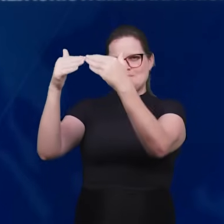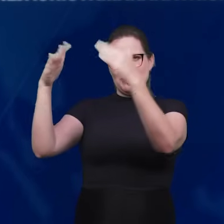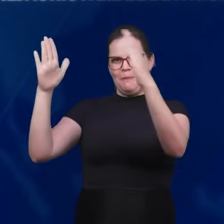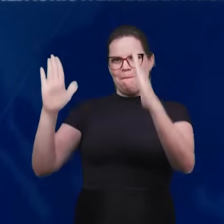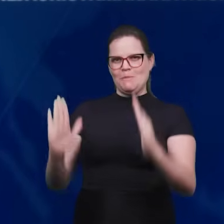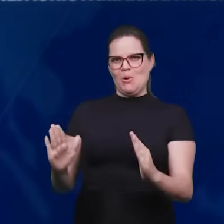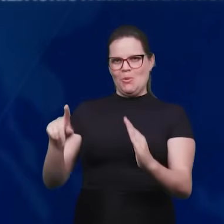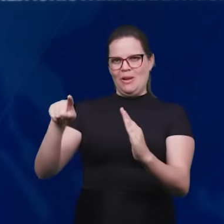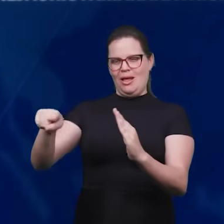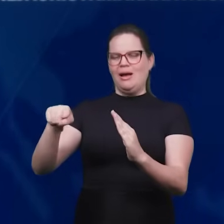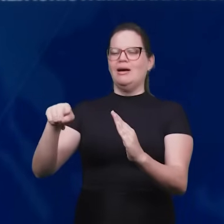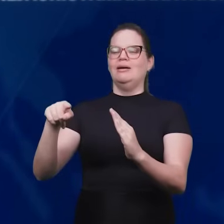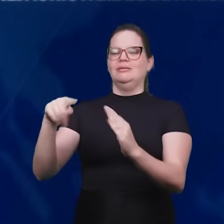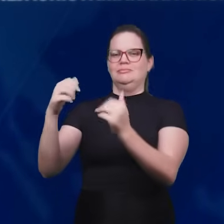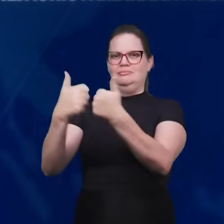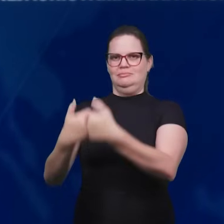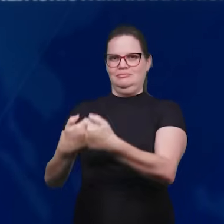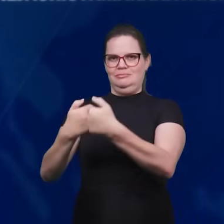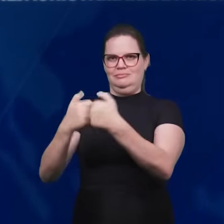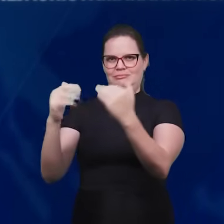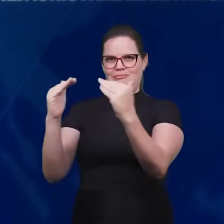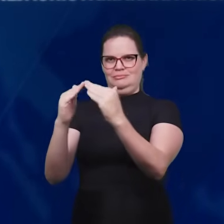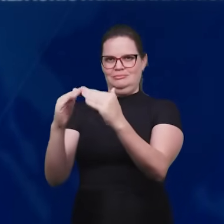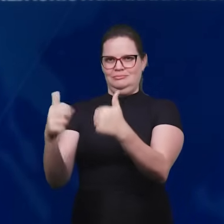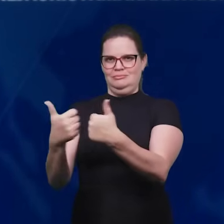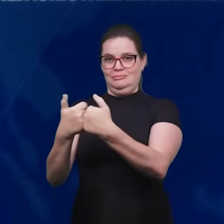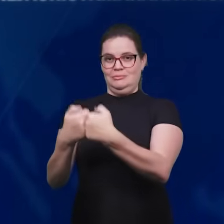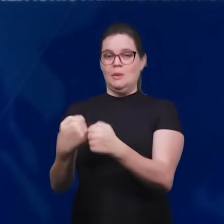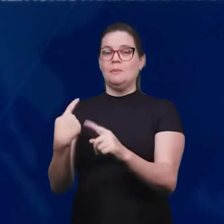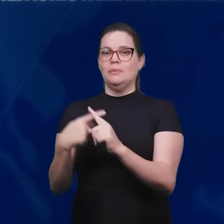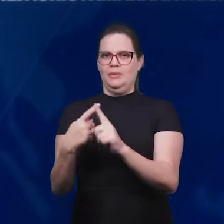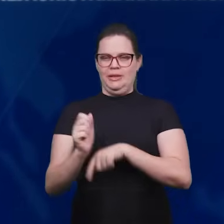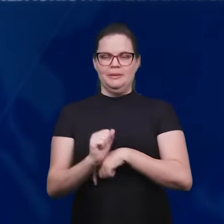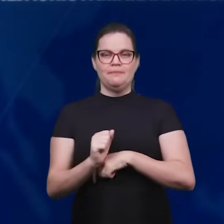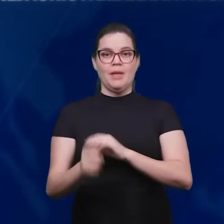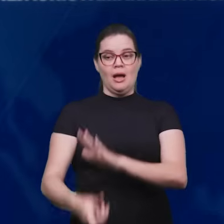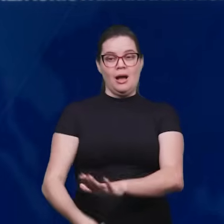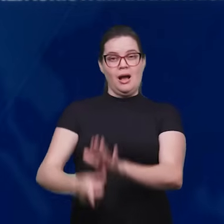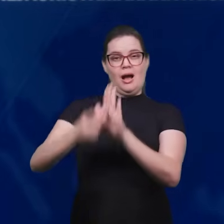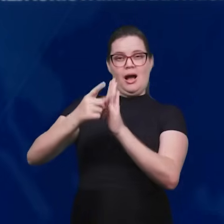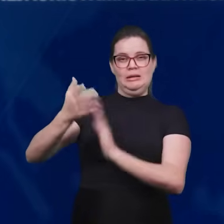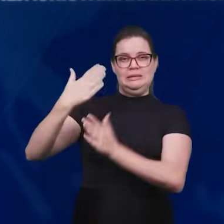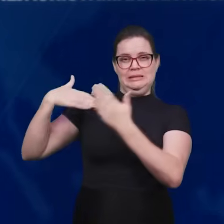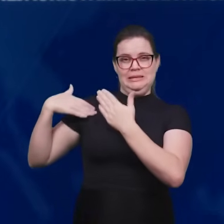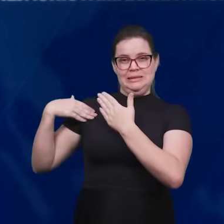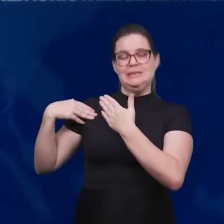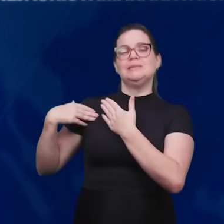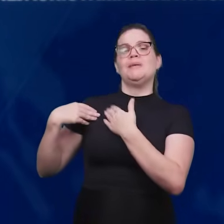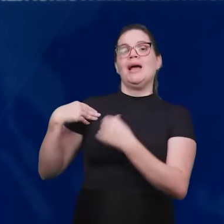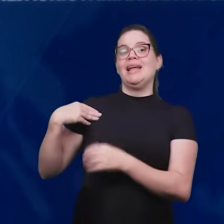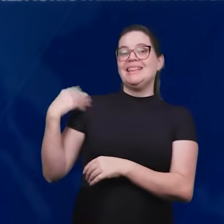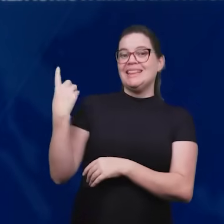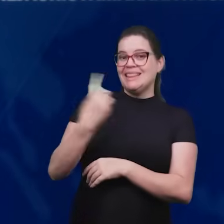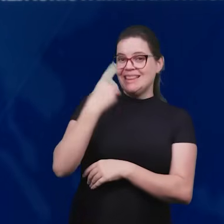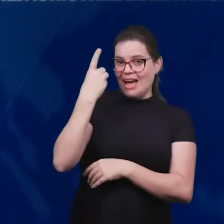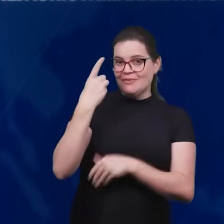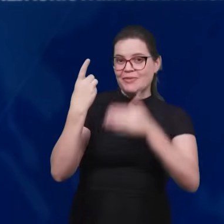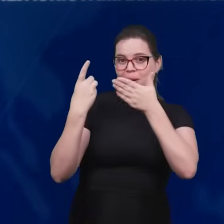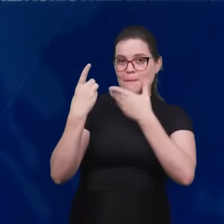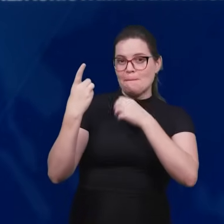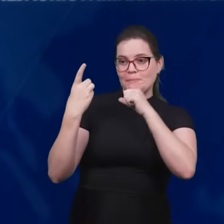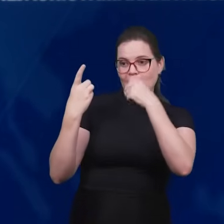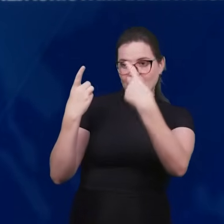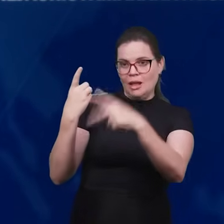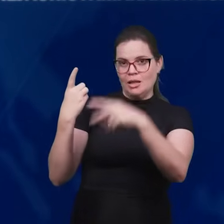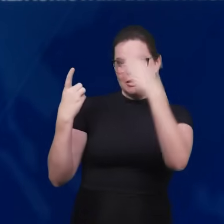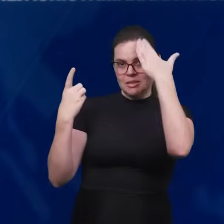que Davi abriu para que todo o povo pudesse trazer ofertas